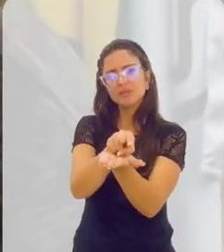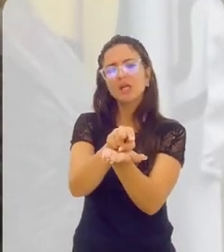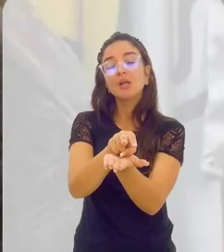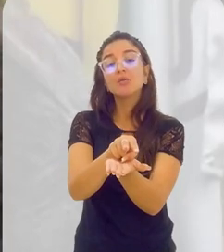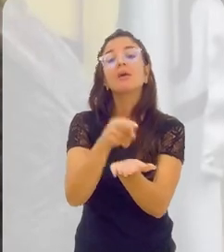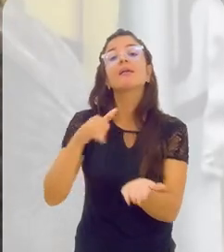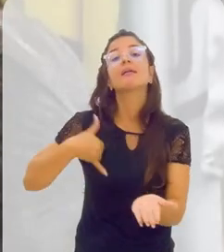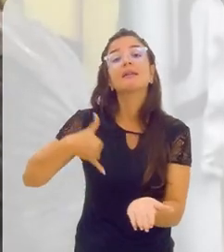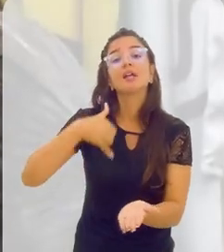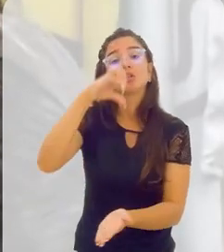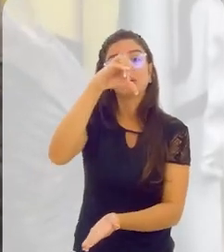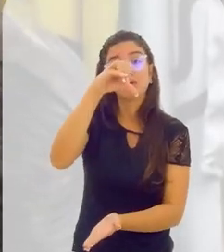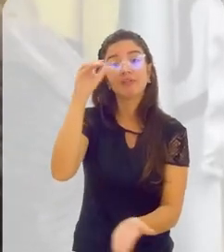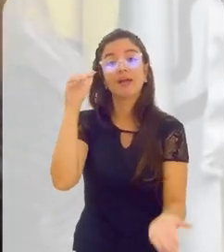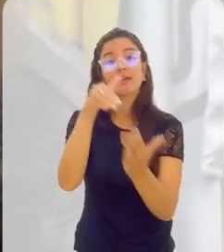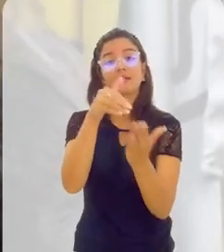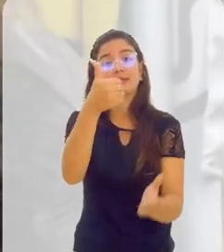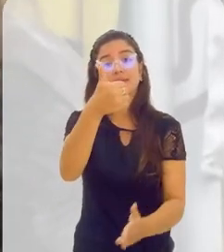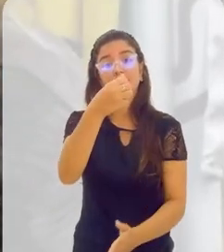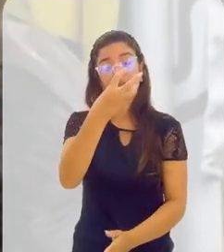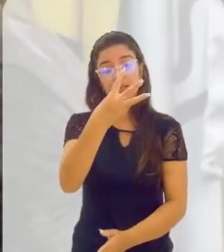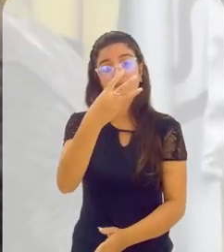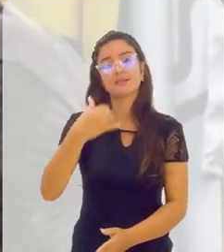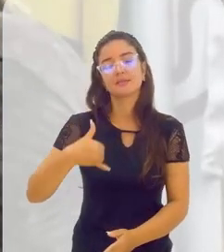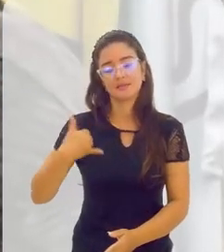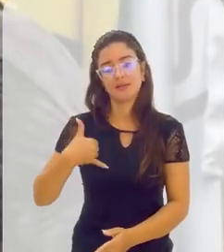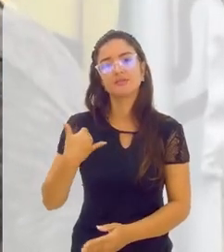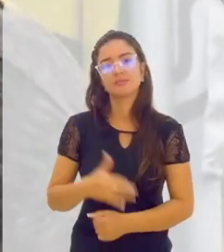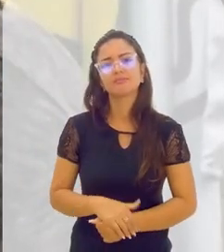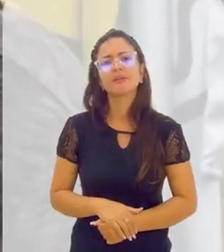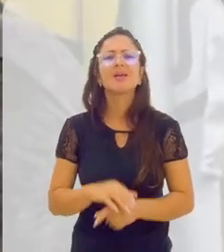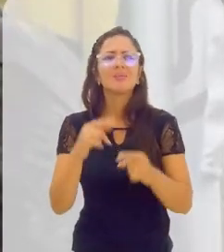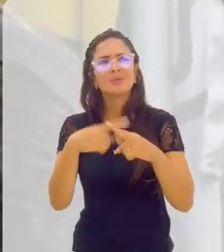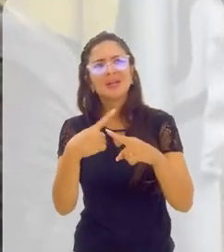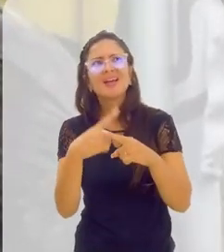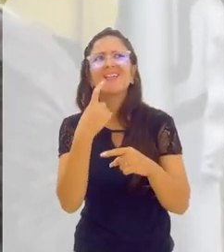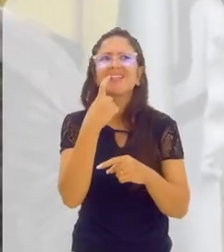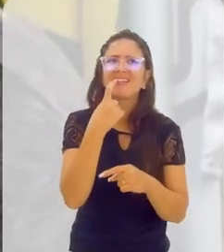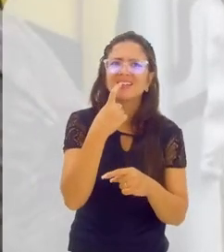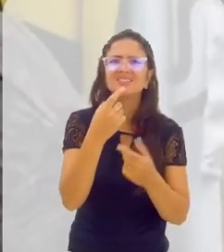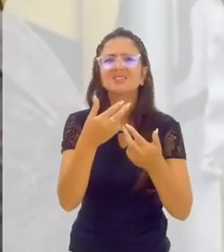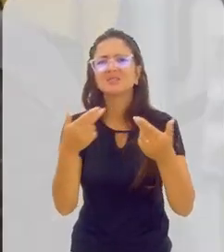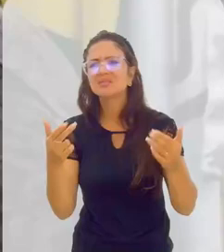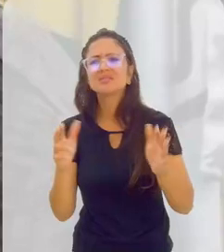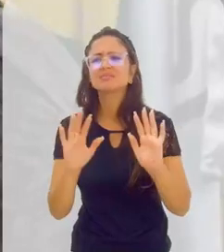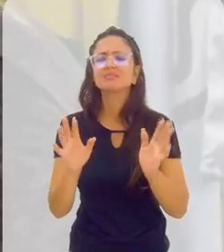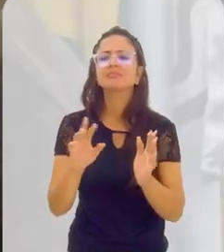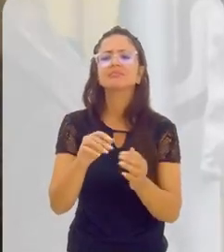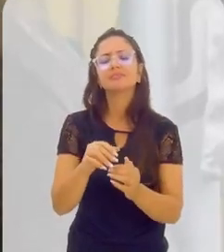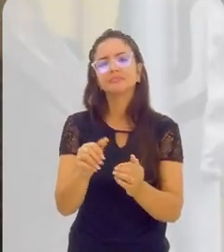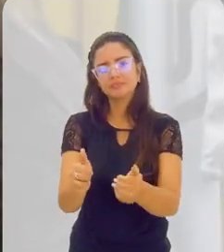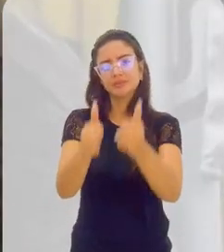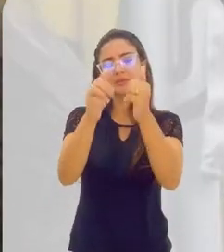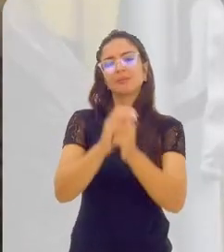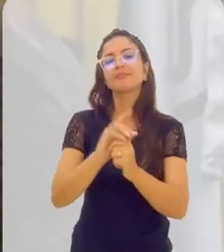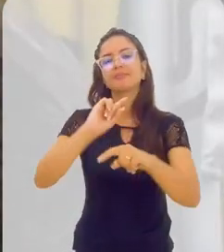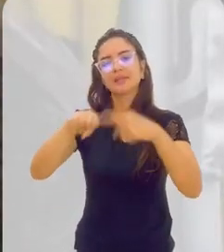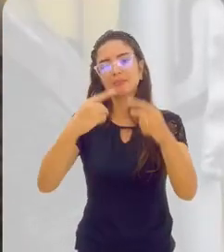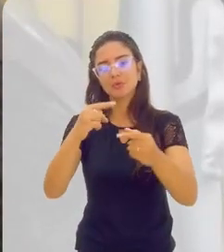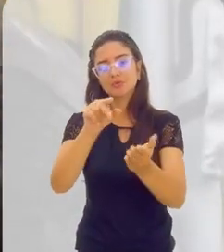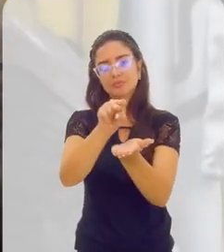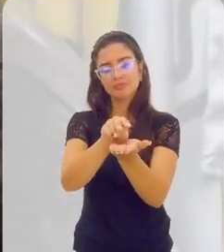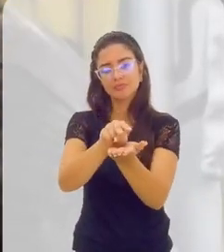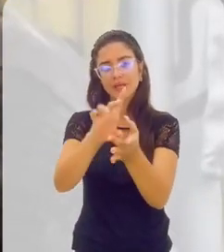13 anos porque para fazer o osso melhorar a coisa eu não existia nessa época e quando ele saiu